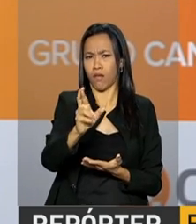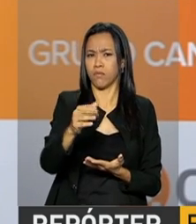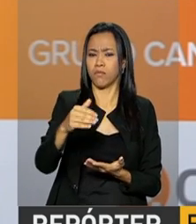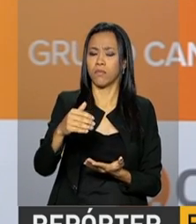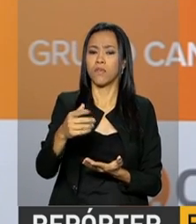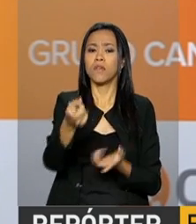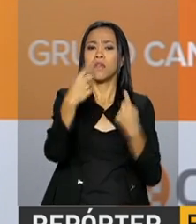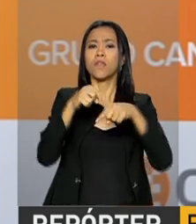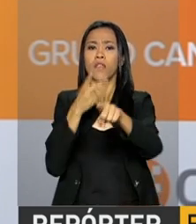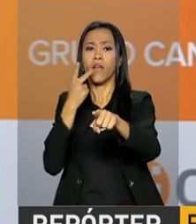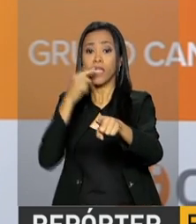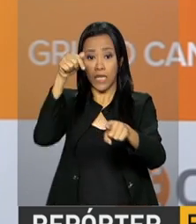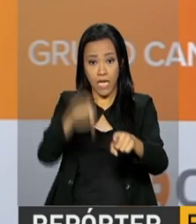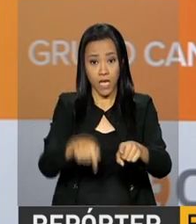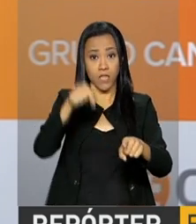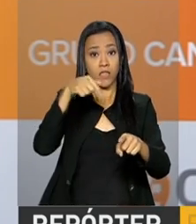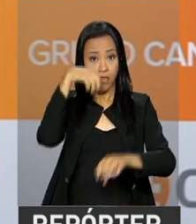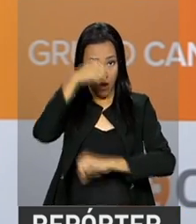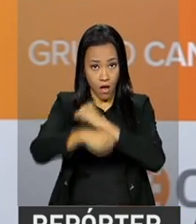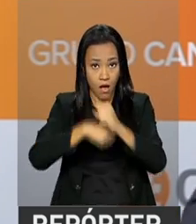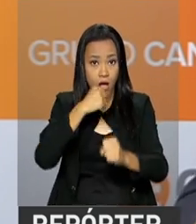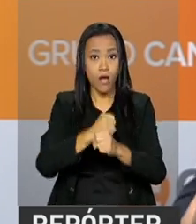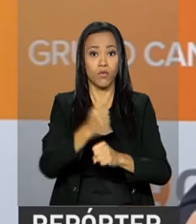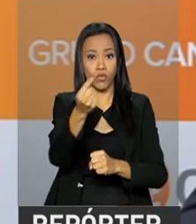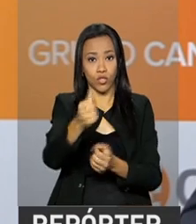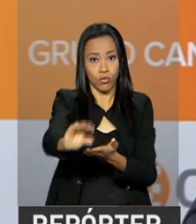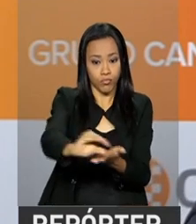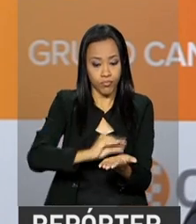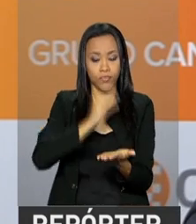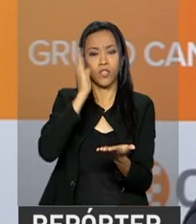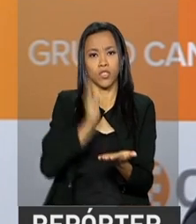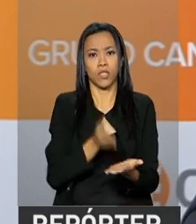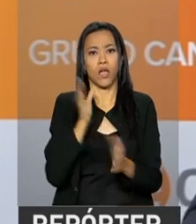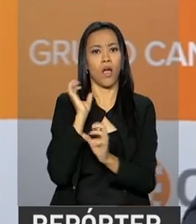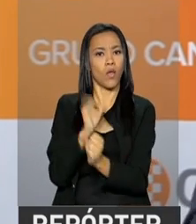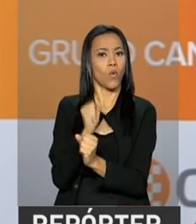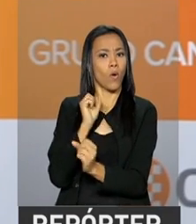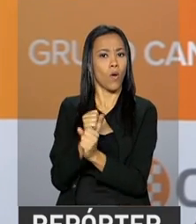poder receber o recurso ainda esse ano. Isso já está previsto no orçamento.